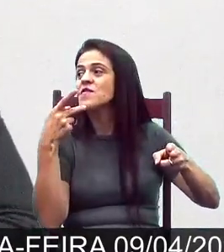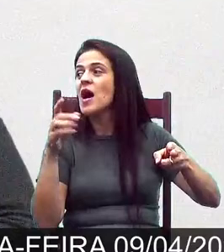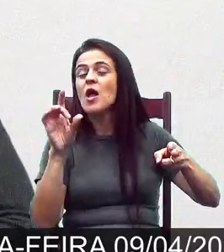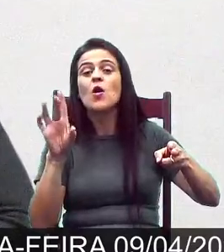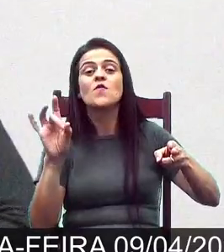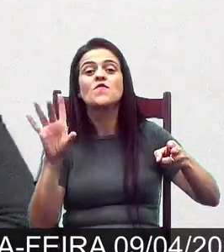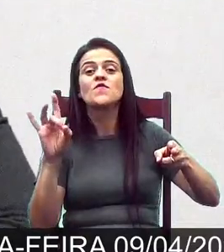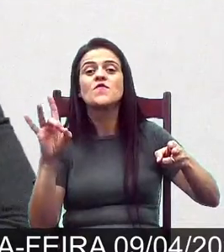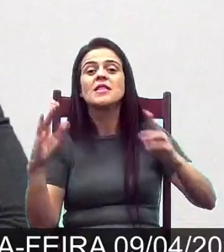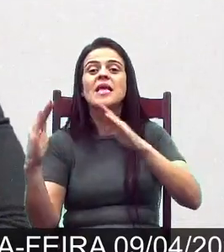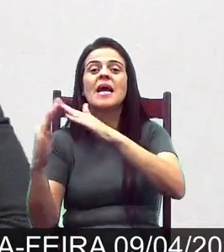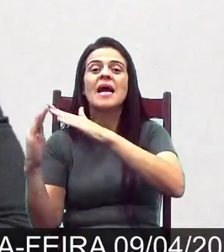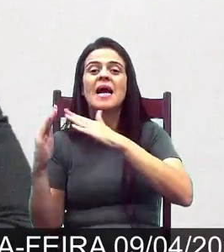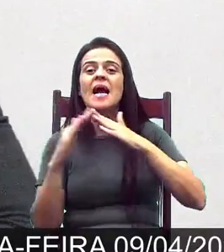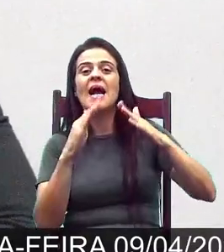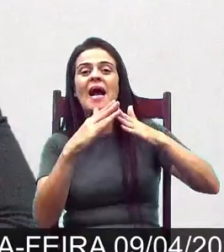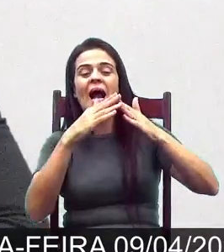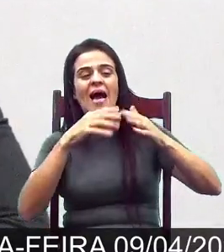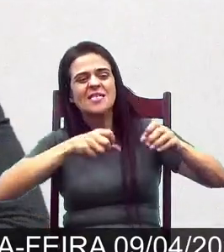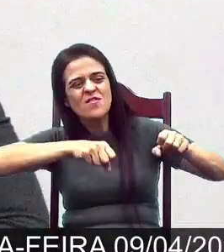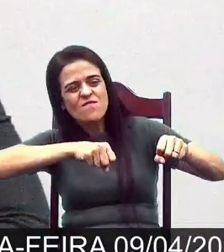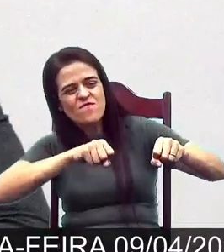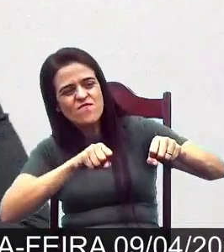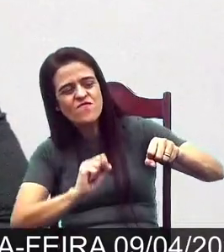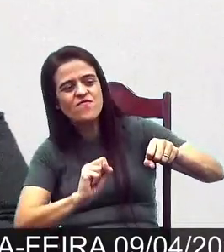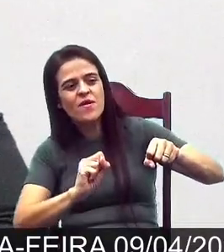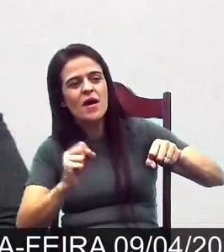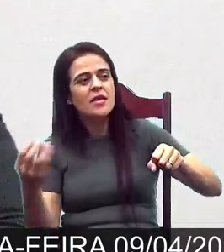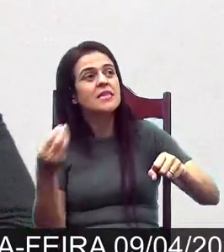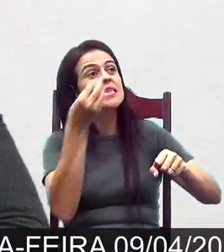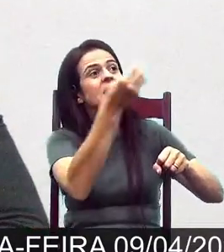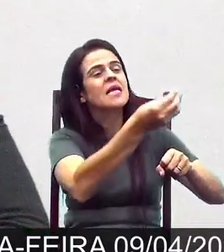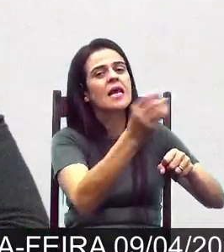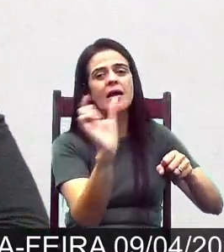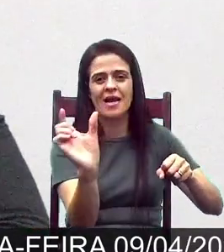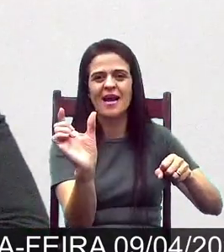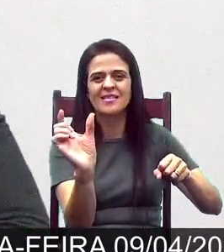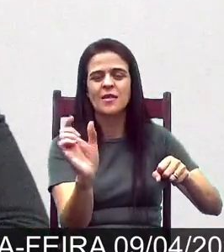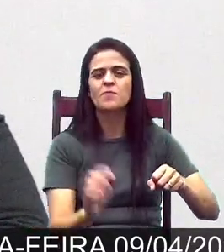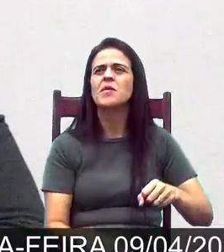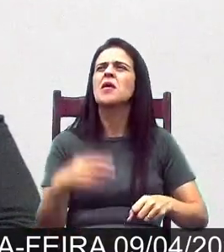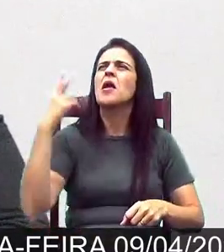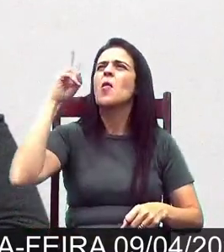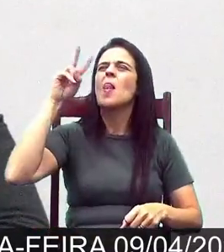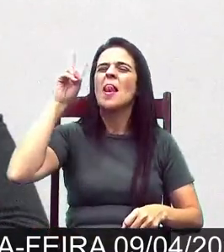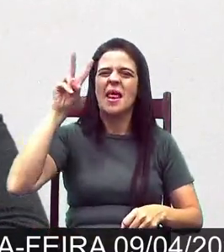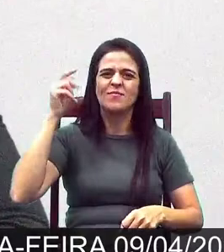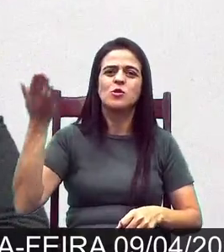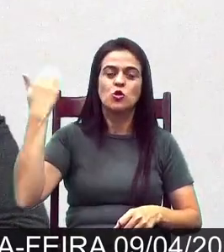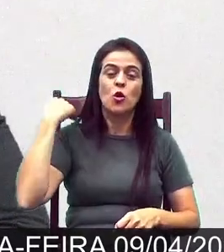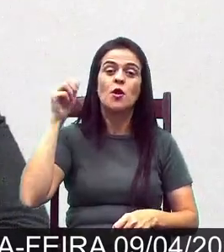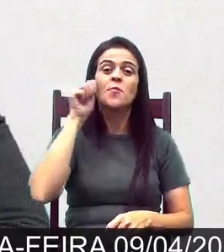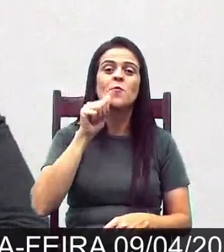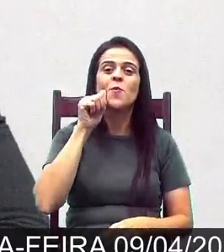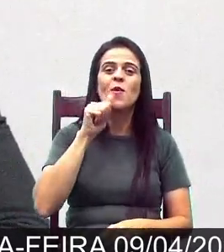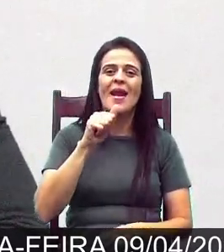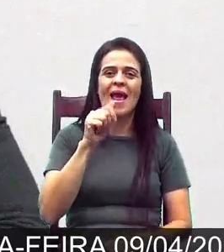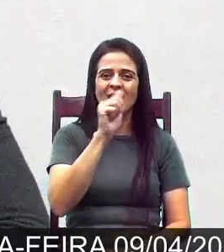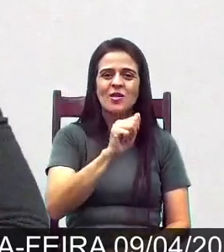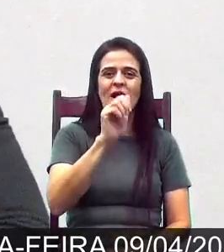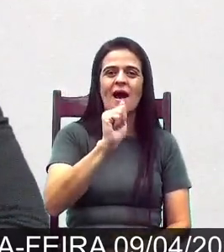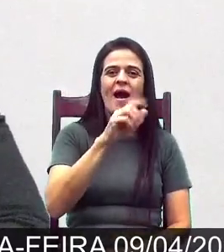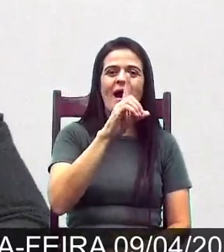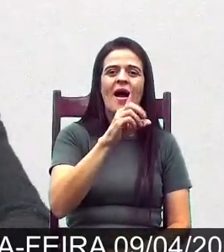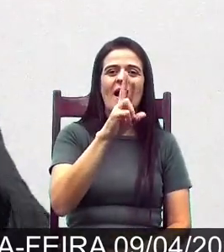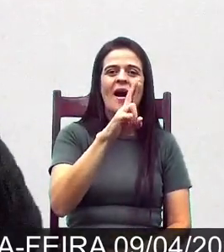souber de alguém que quer algum imóvel, eu estou aqui vendendo. Tem uma passagem dele também, inclusive com a Adriete, que ela